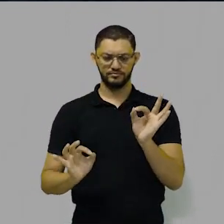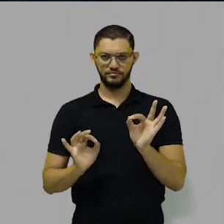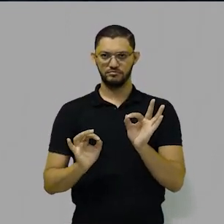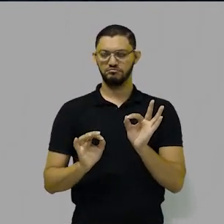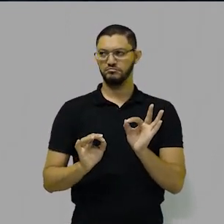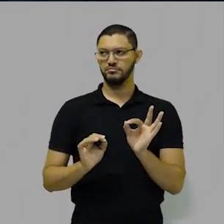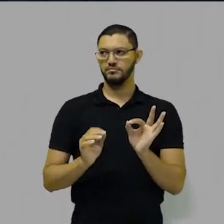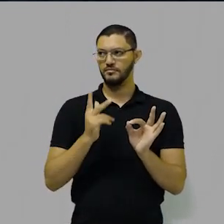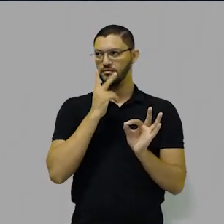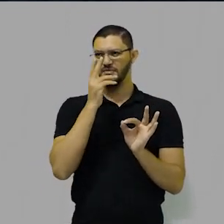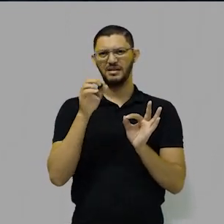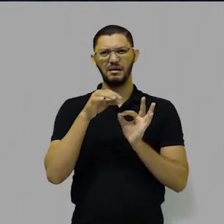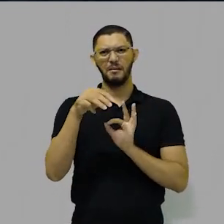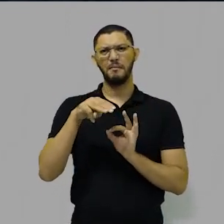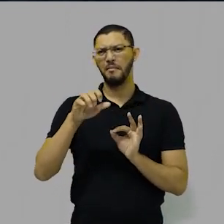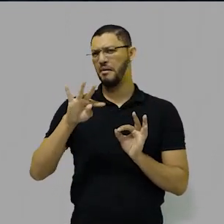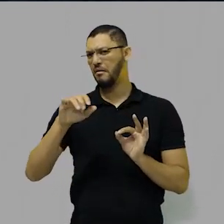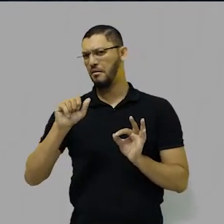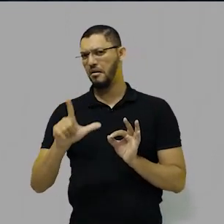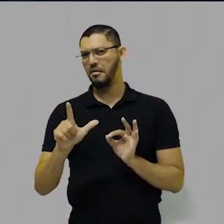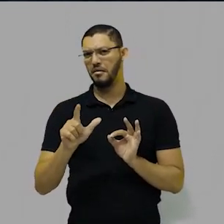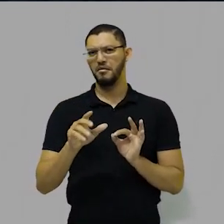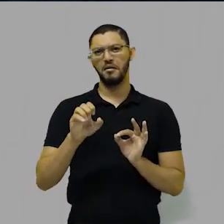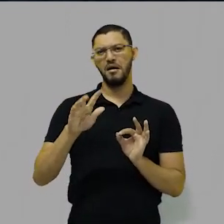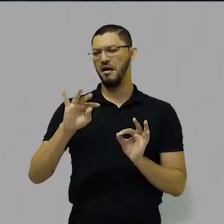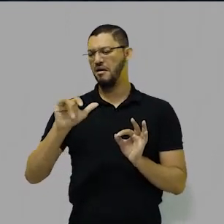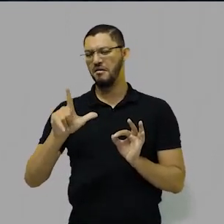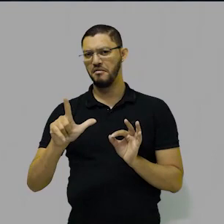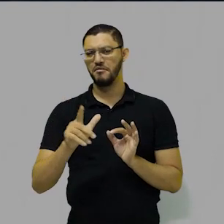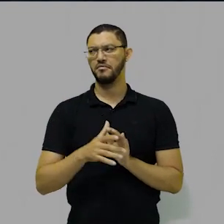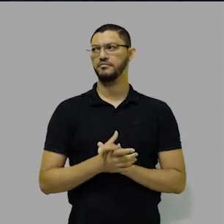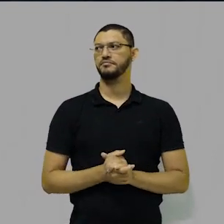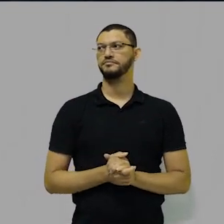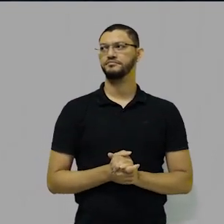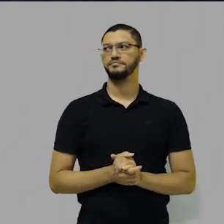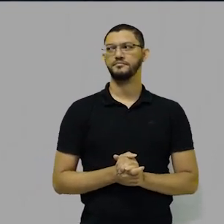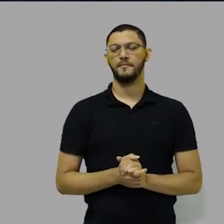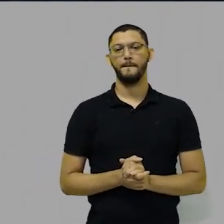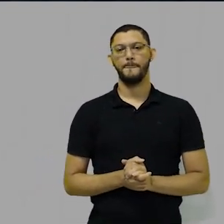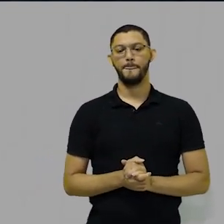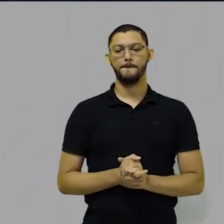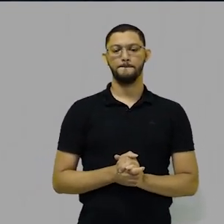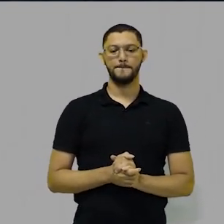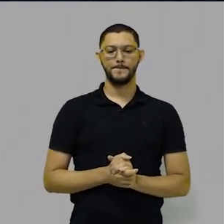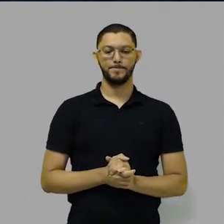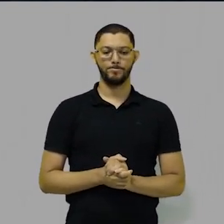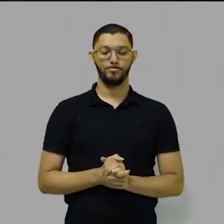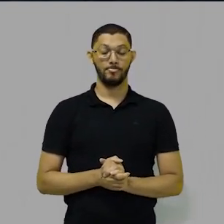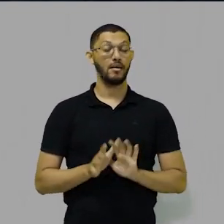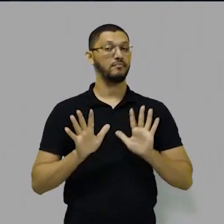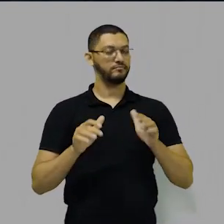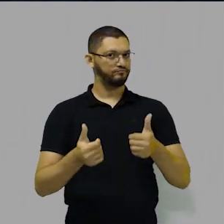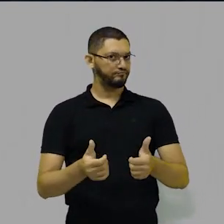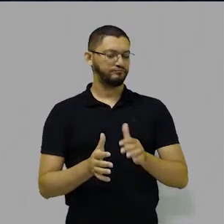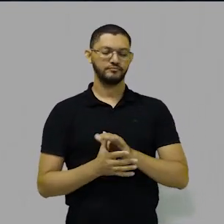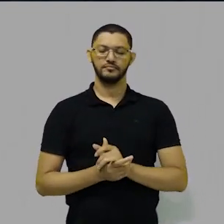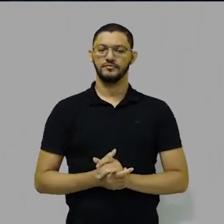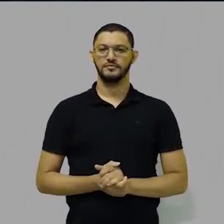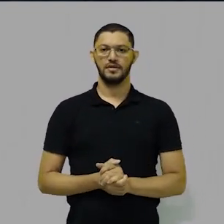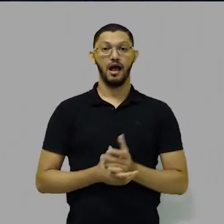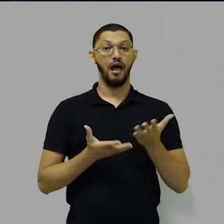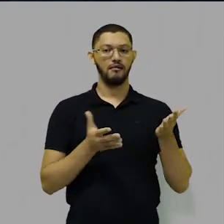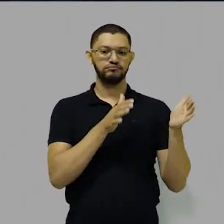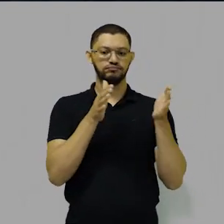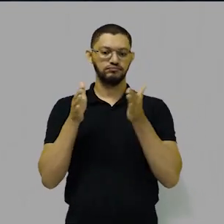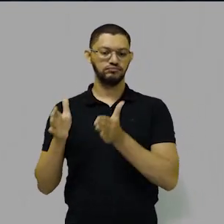como se fosse um metil, fosse um etil. Show de bola? Bom, nós